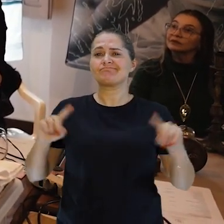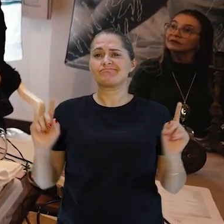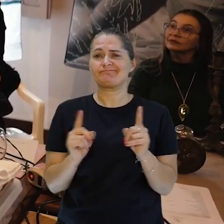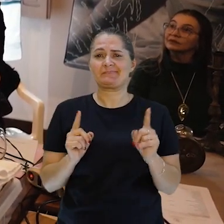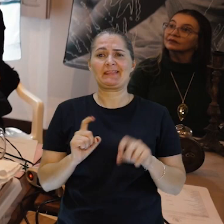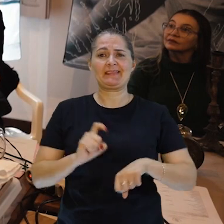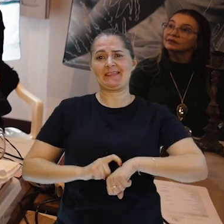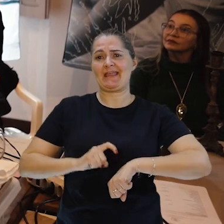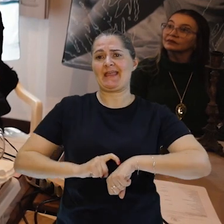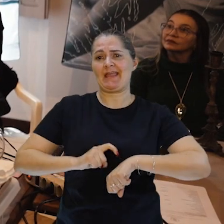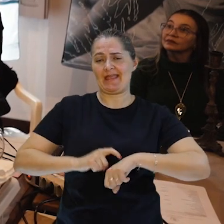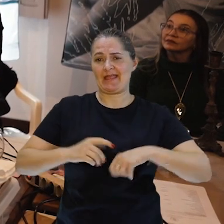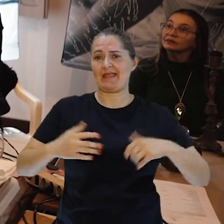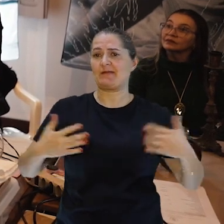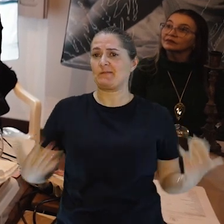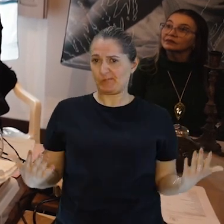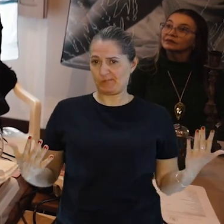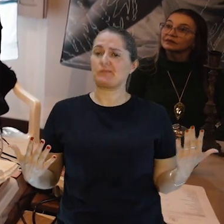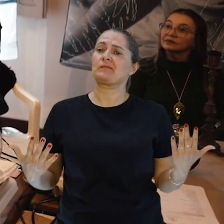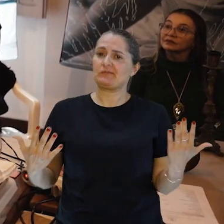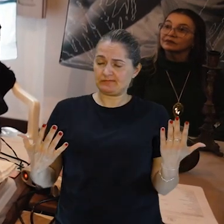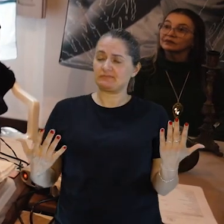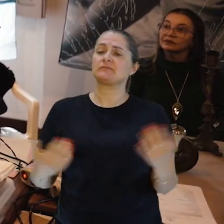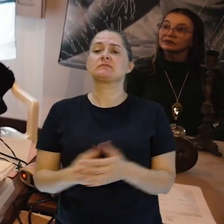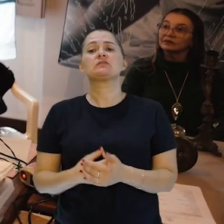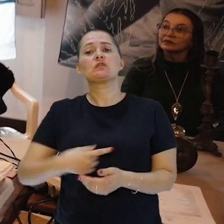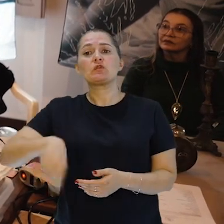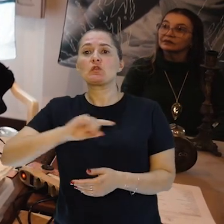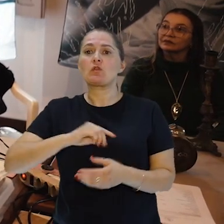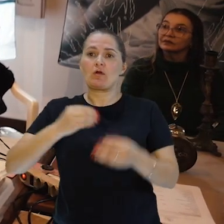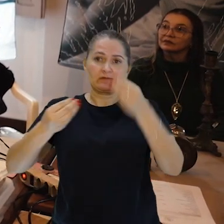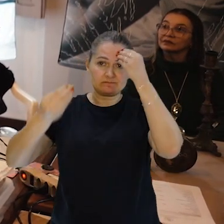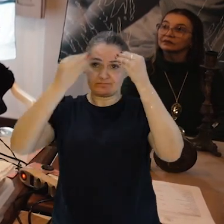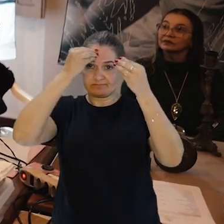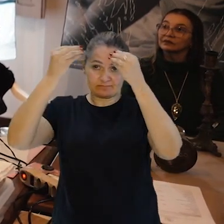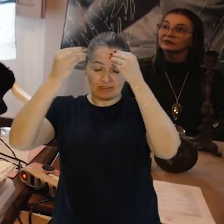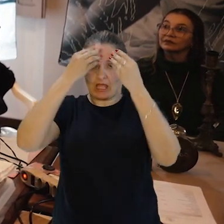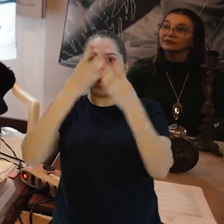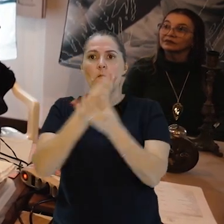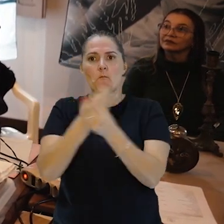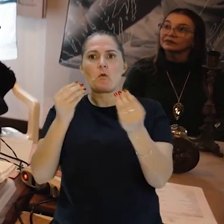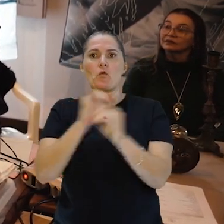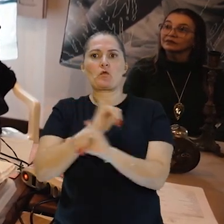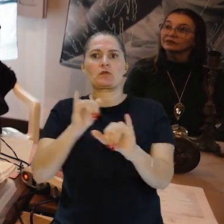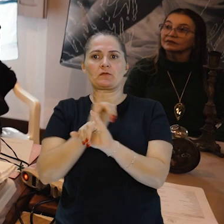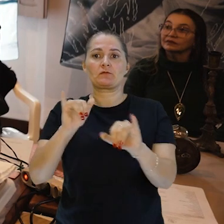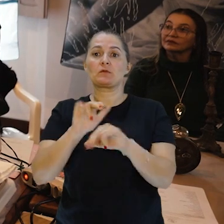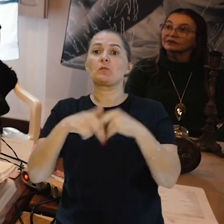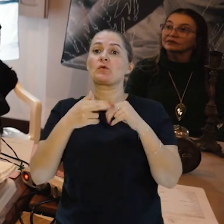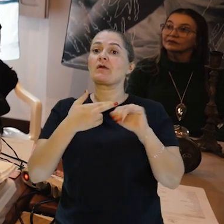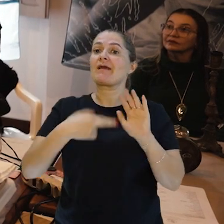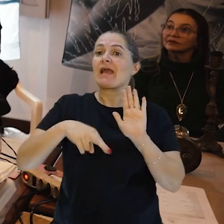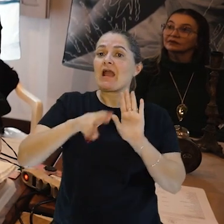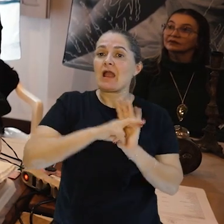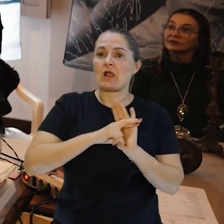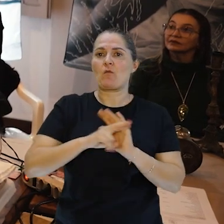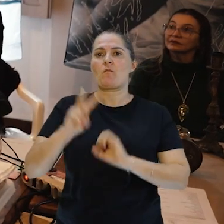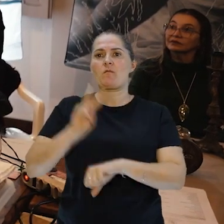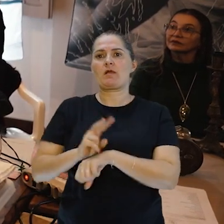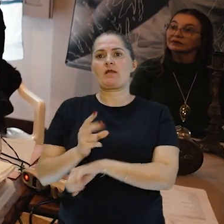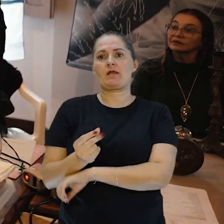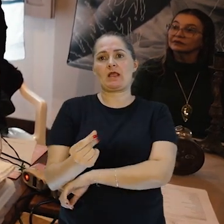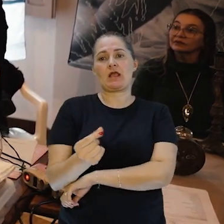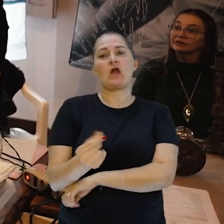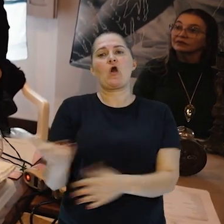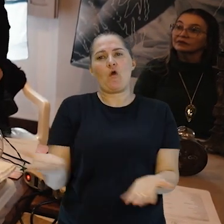do tempo, né? A gente tem pouco tempo para a gente, digamos, assimilar tanta informação, né? E o restauro, a conservação no